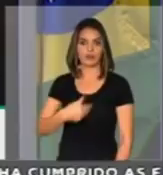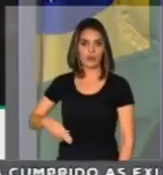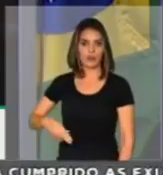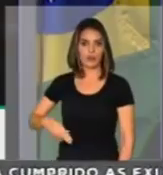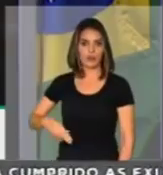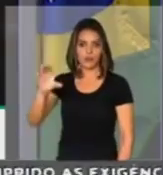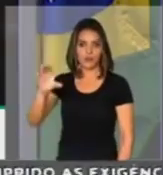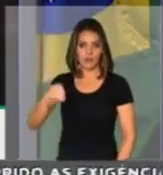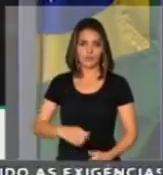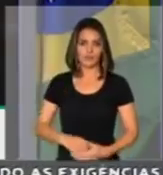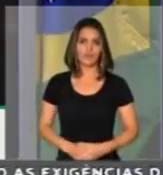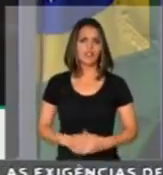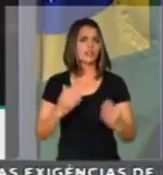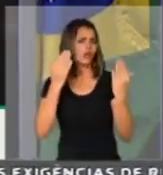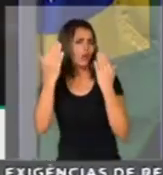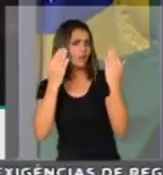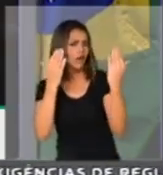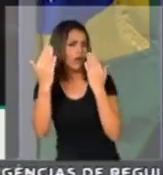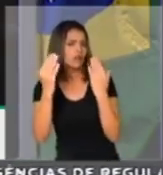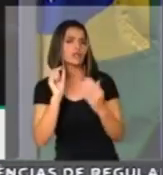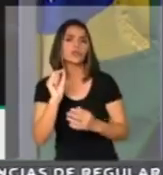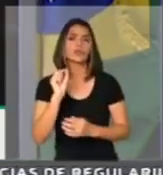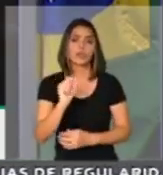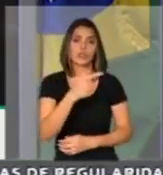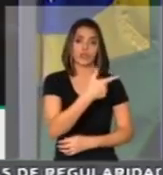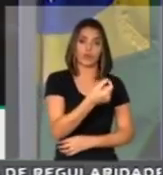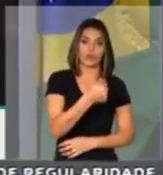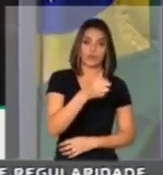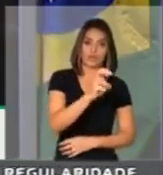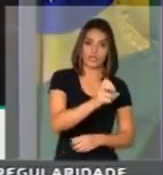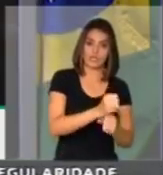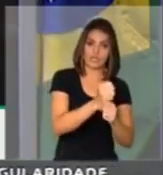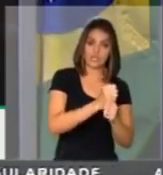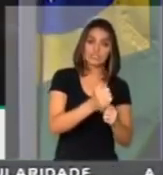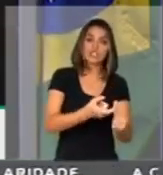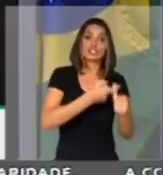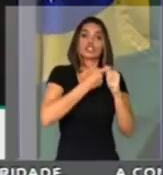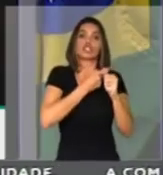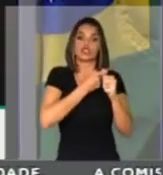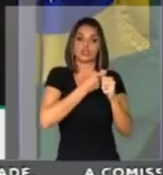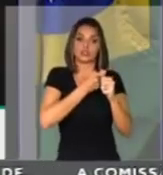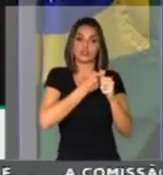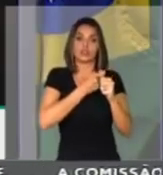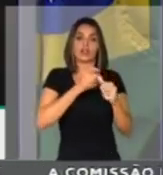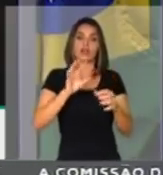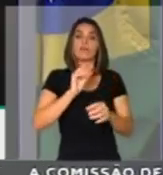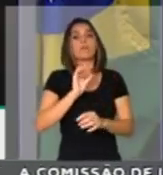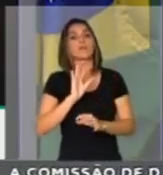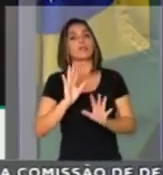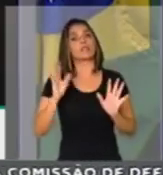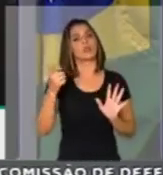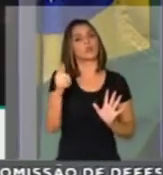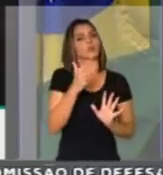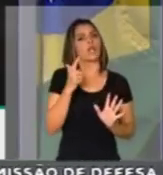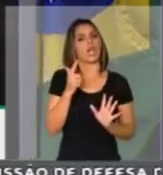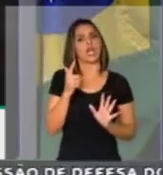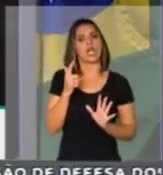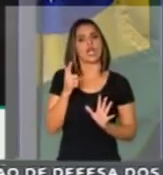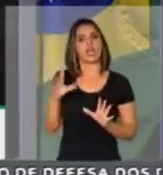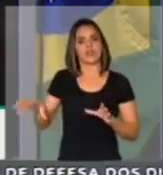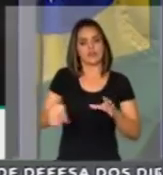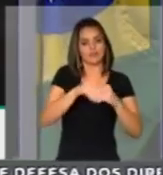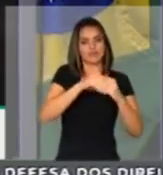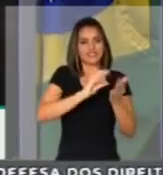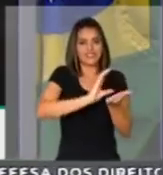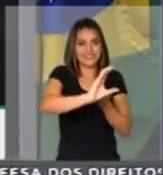para título de comparação, em 2015, o déficit com o dinheiro, supondo que a gente não tivesse desvinculação das receitas da